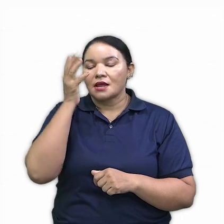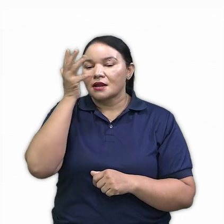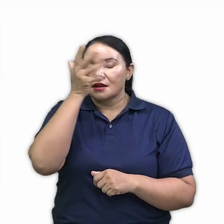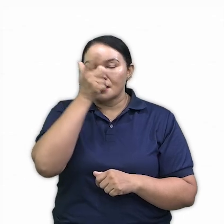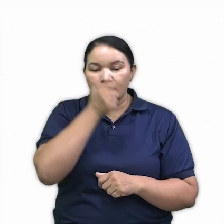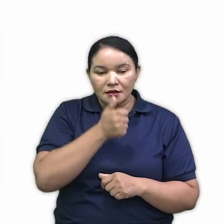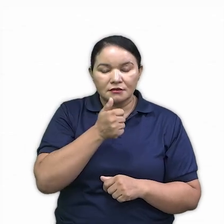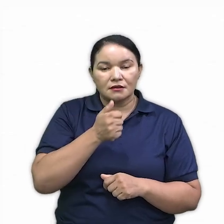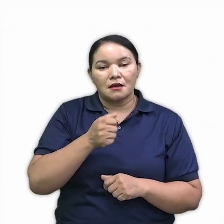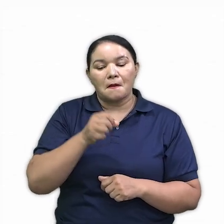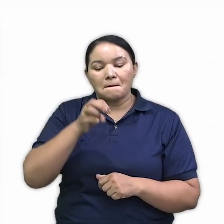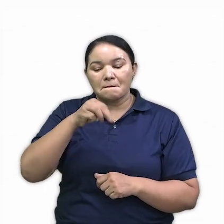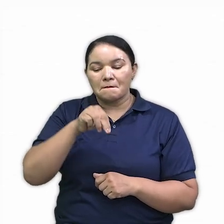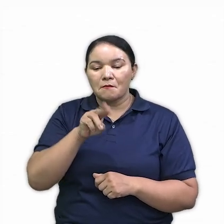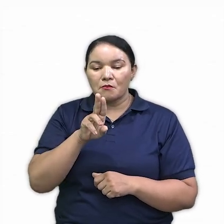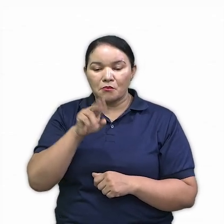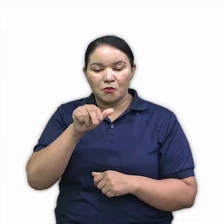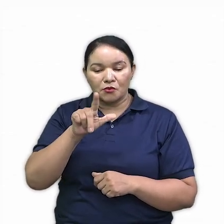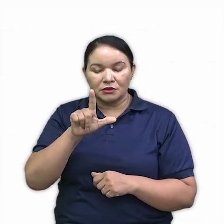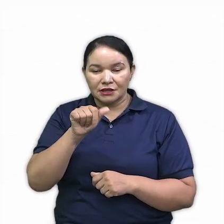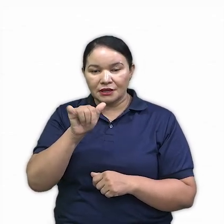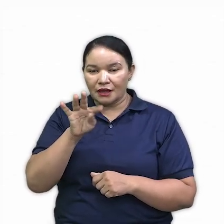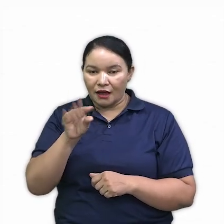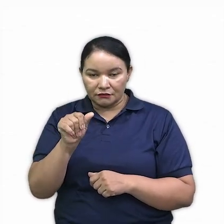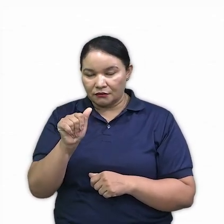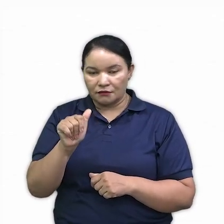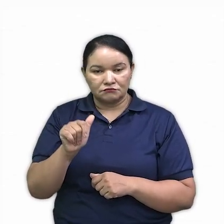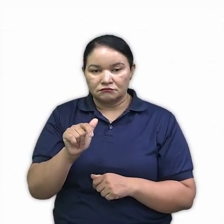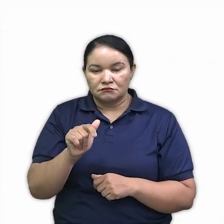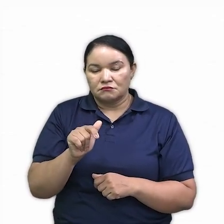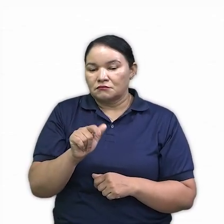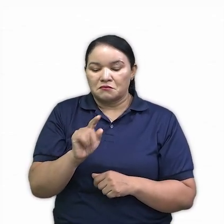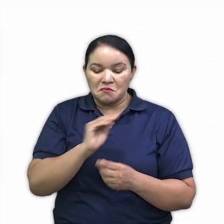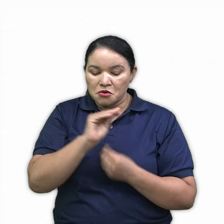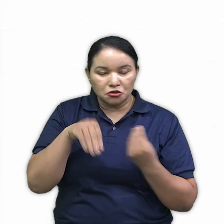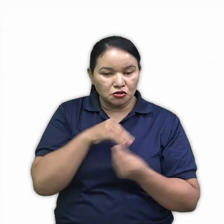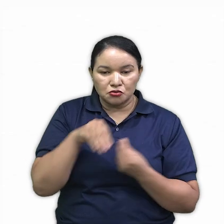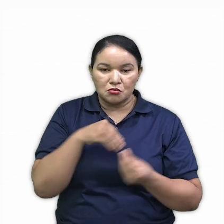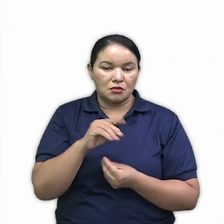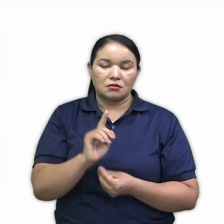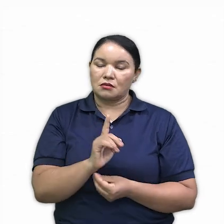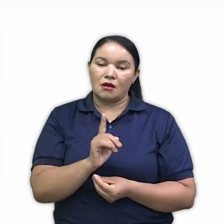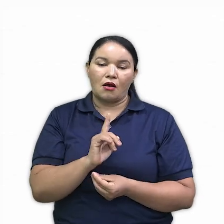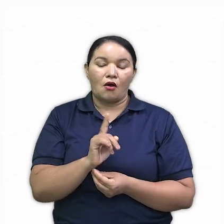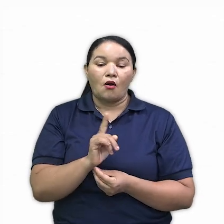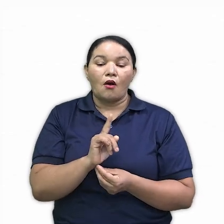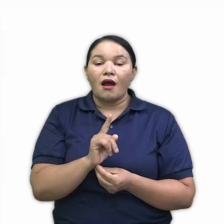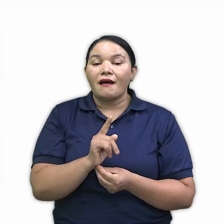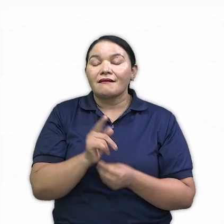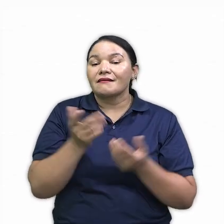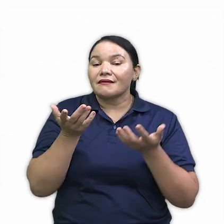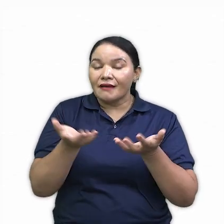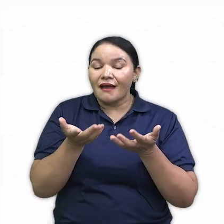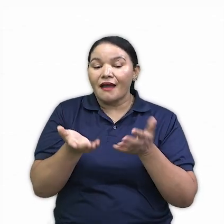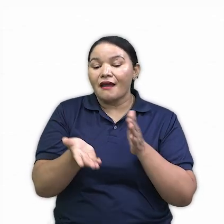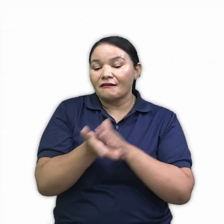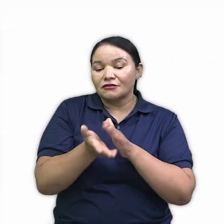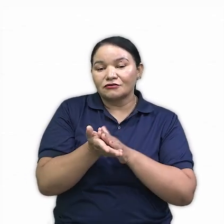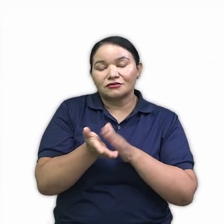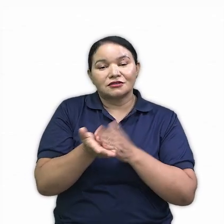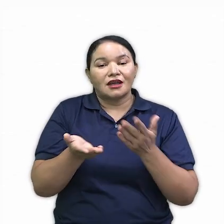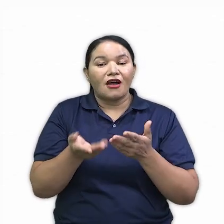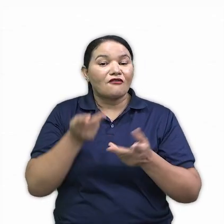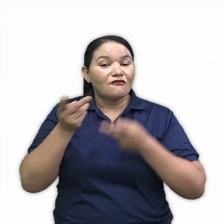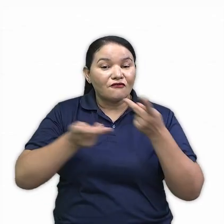Você quer elogiar, né, fale assim, vamos ver aqui. Ela é uma